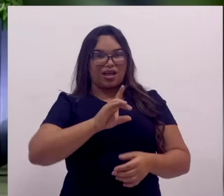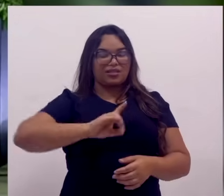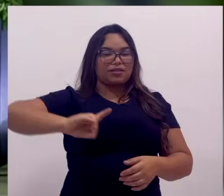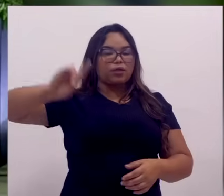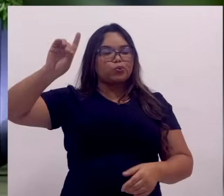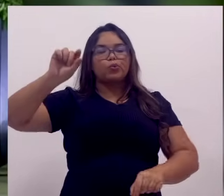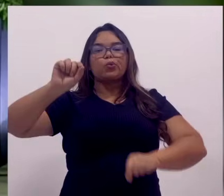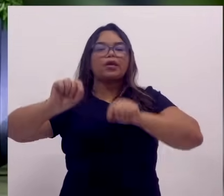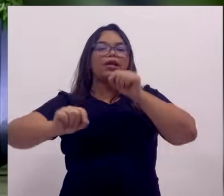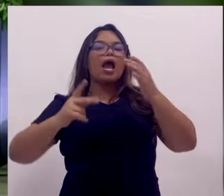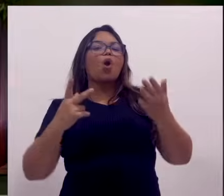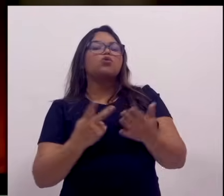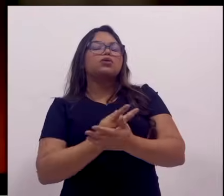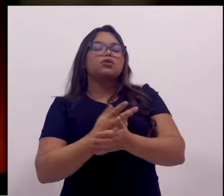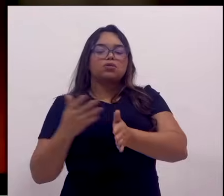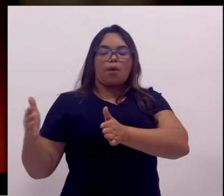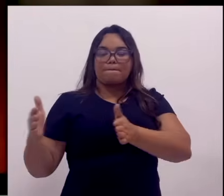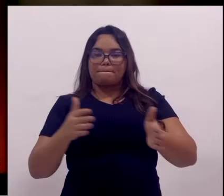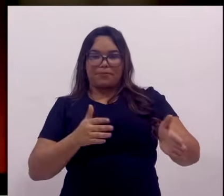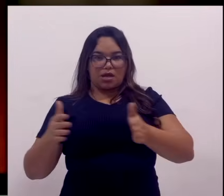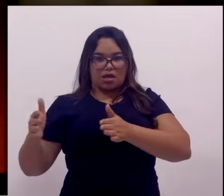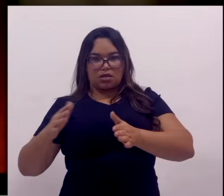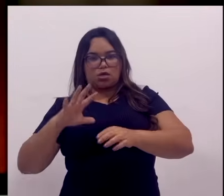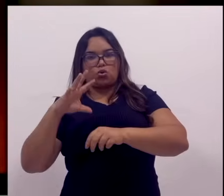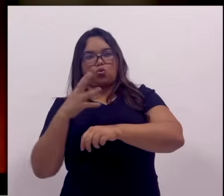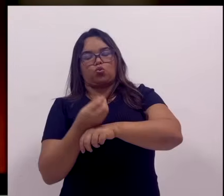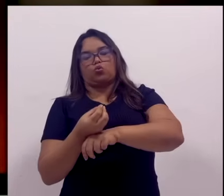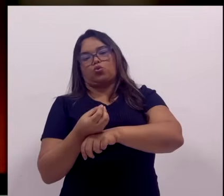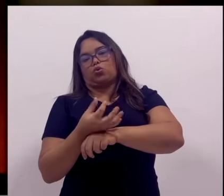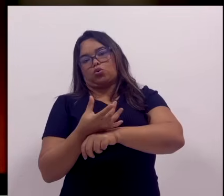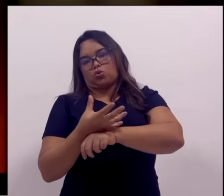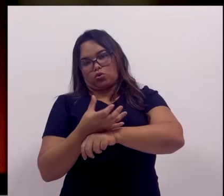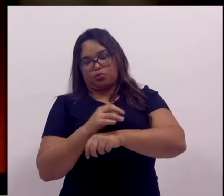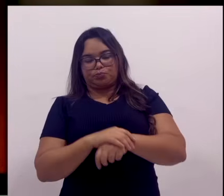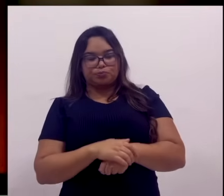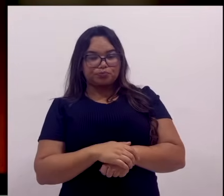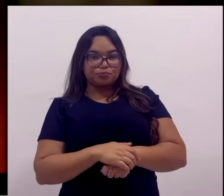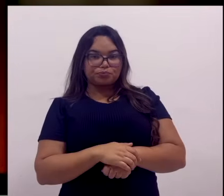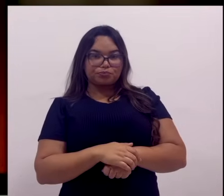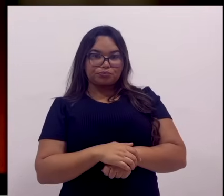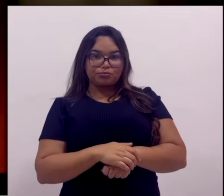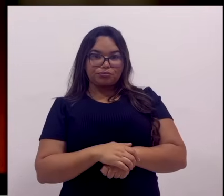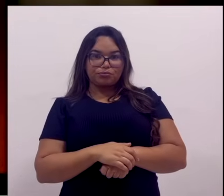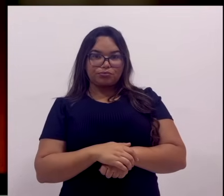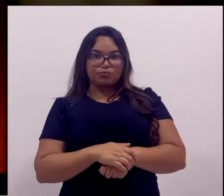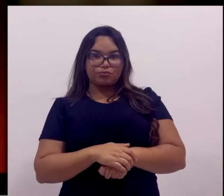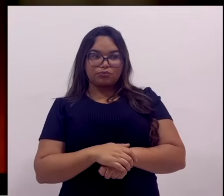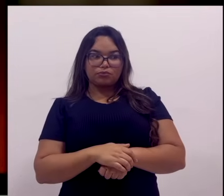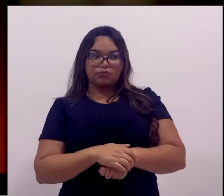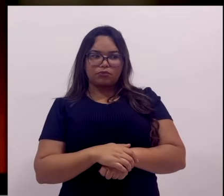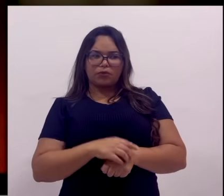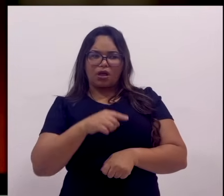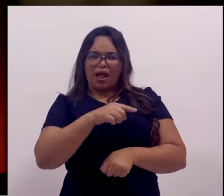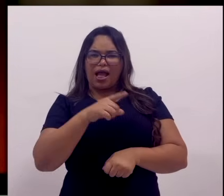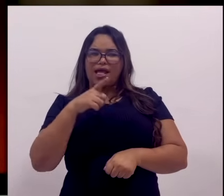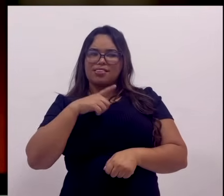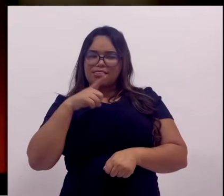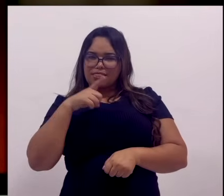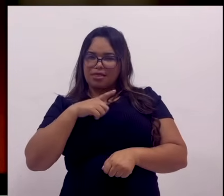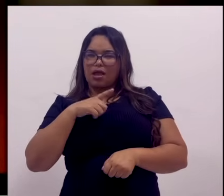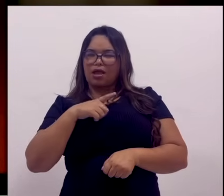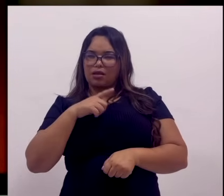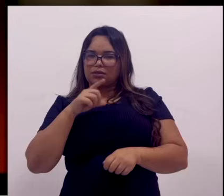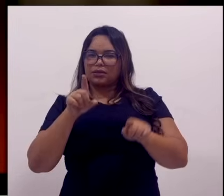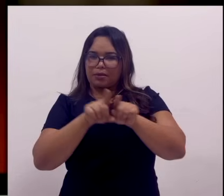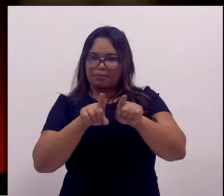E o que aconteceu nesse período da história? Eis que eu farei deles a sinagoga de Satanás. Então, aqui está a igreja de